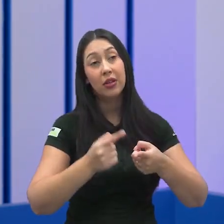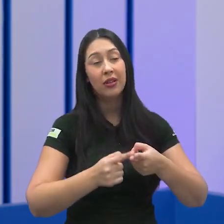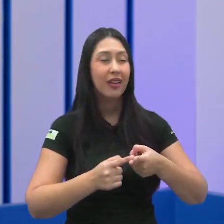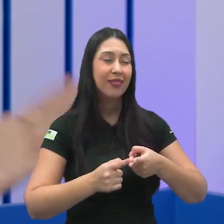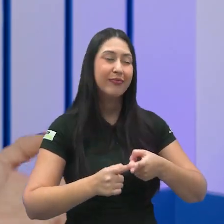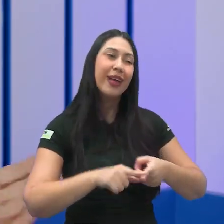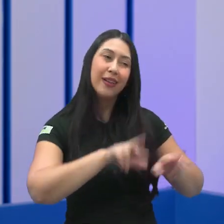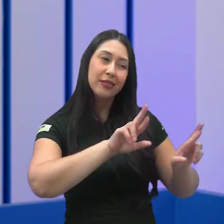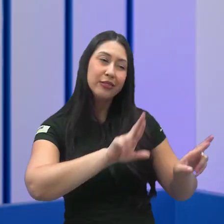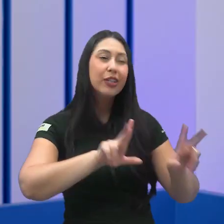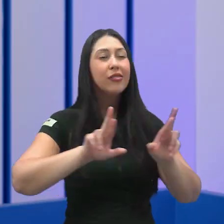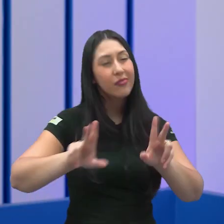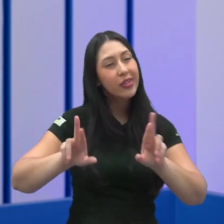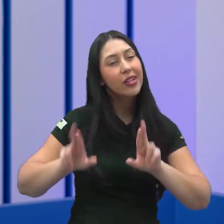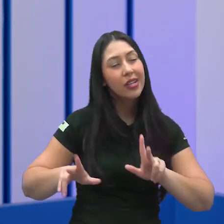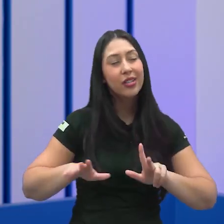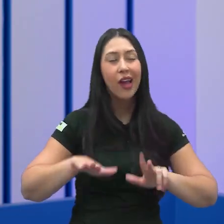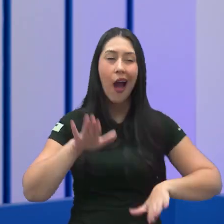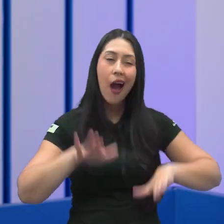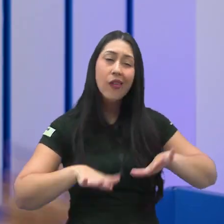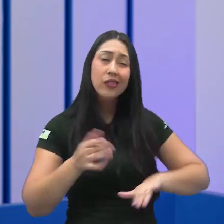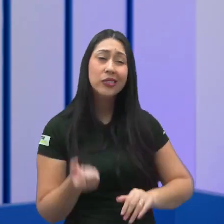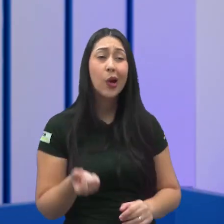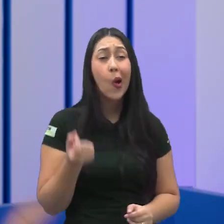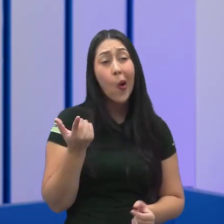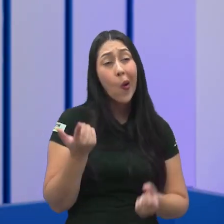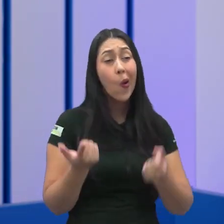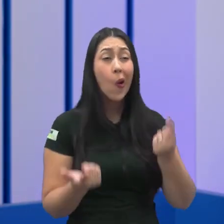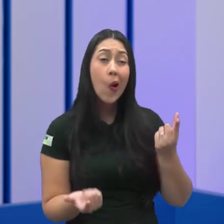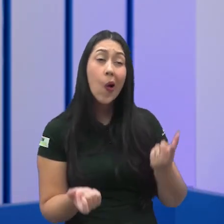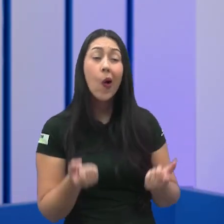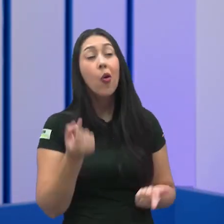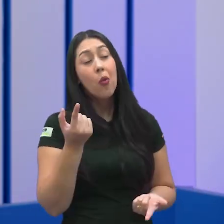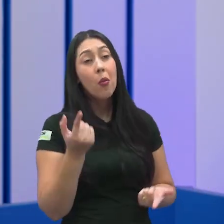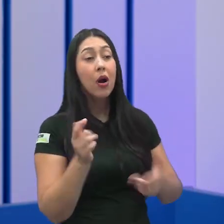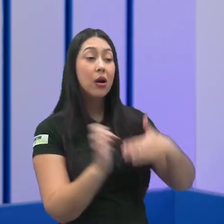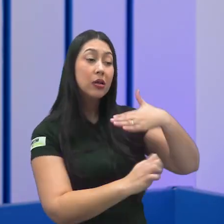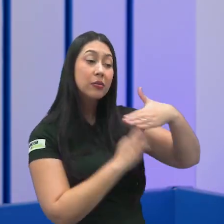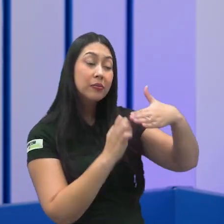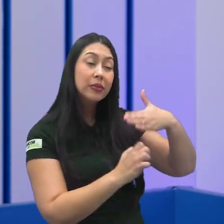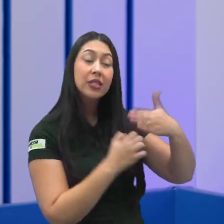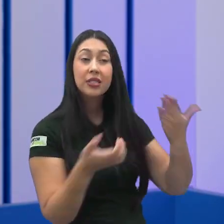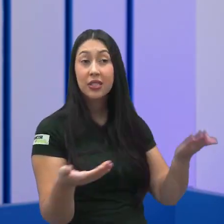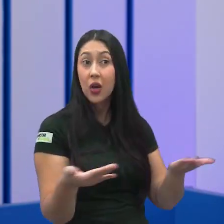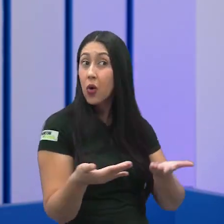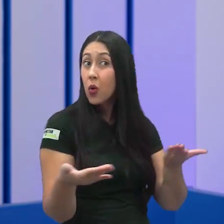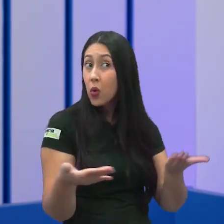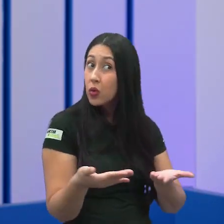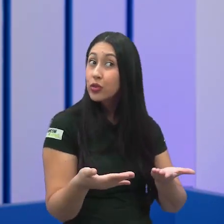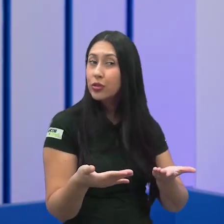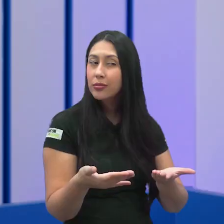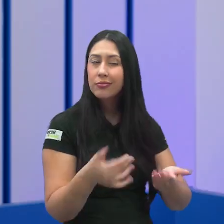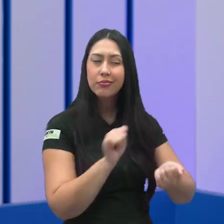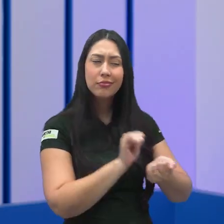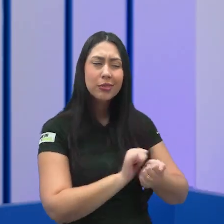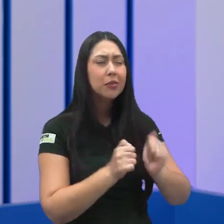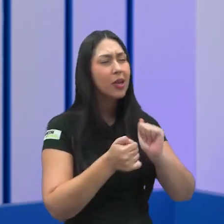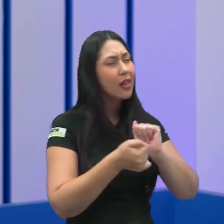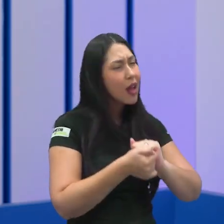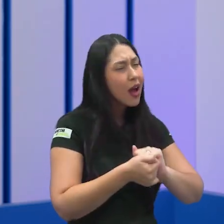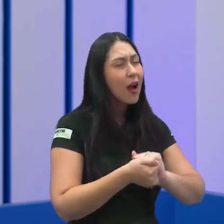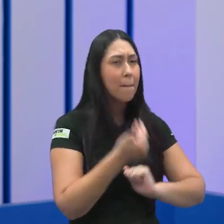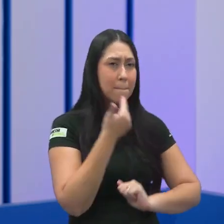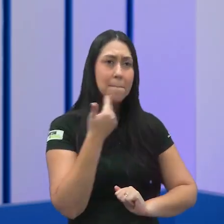são empresas, né, que a gente, uma ou outra pode ser que tenha aí hoje em dia, né, ainda um pouco